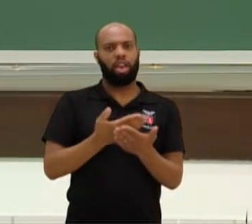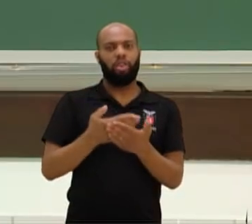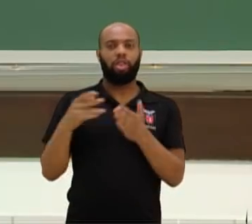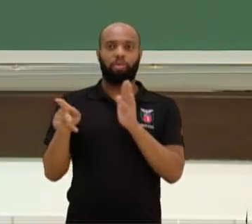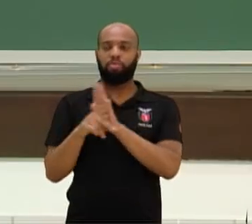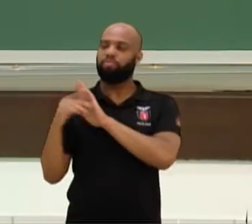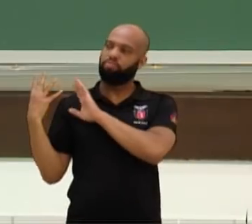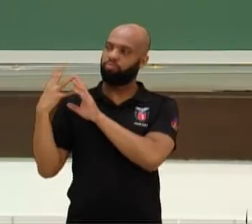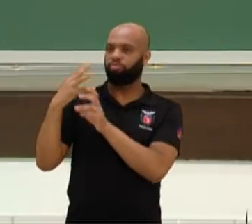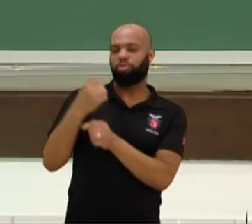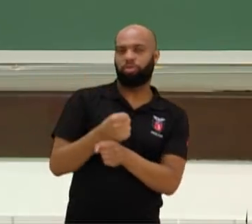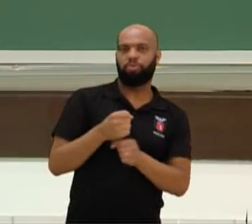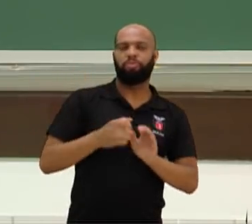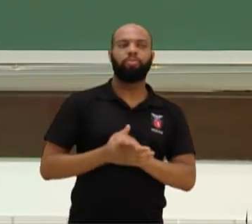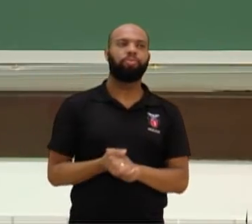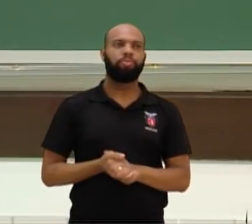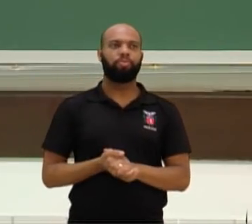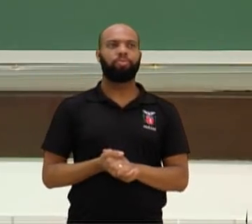de conteúdo.